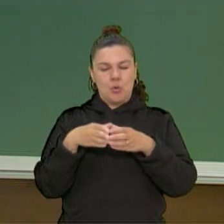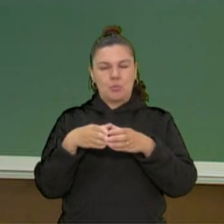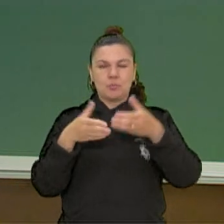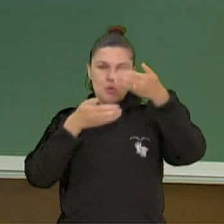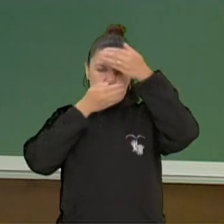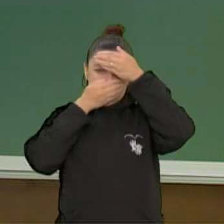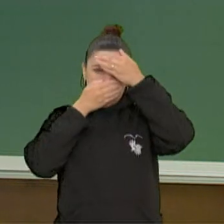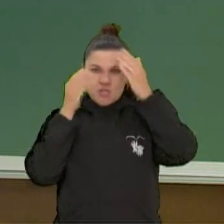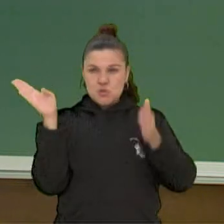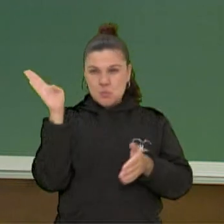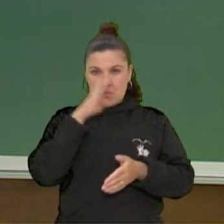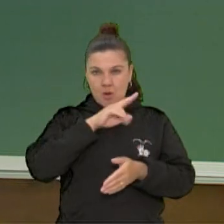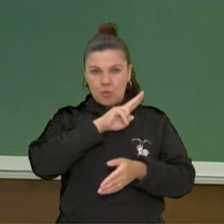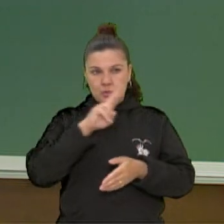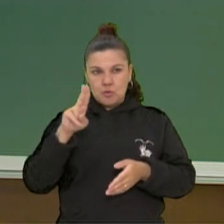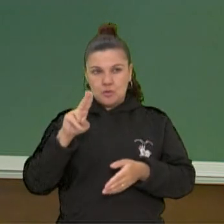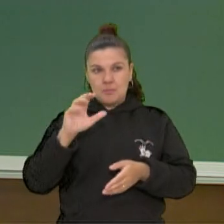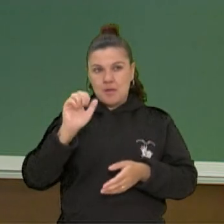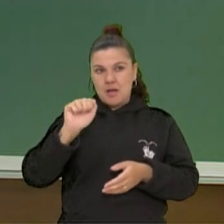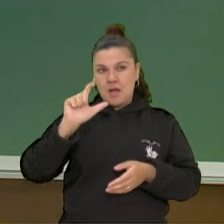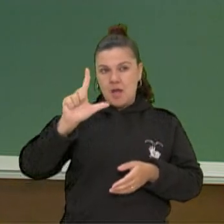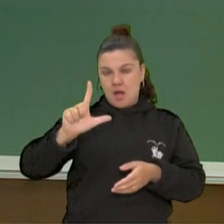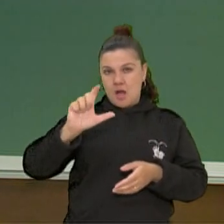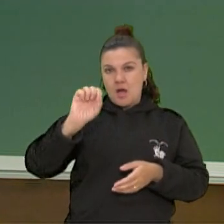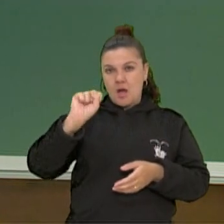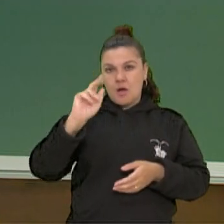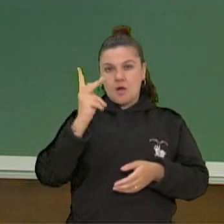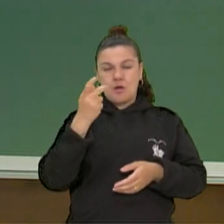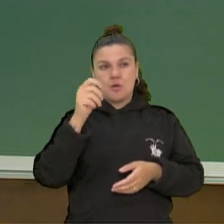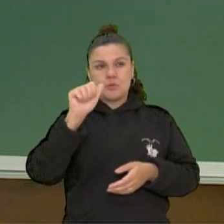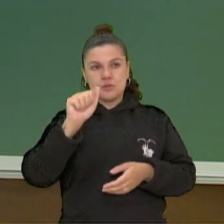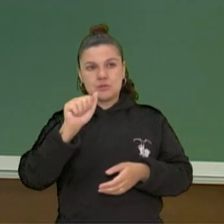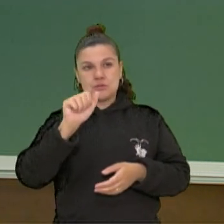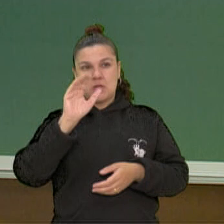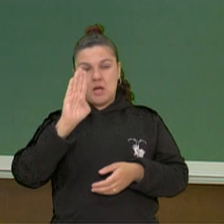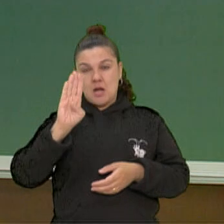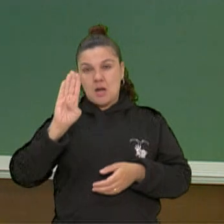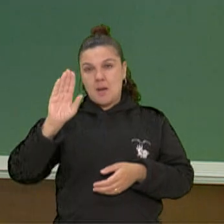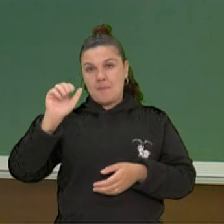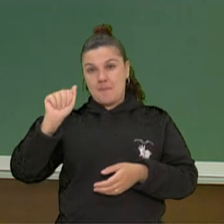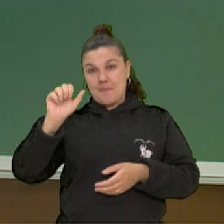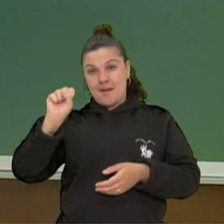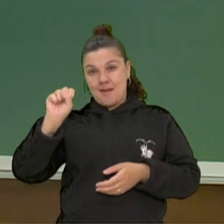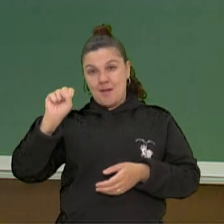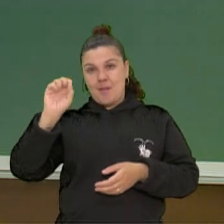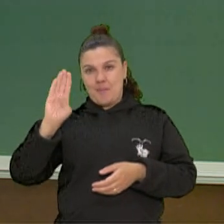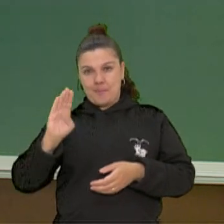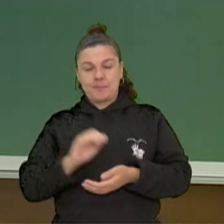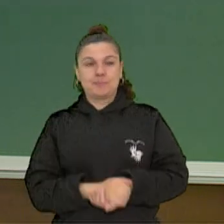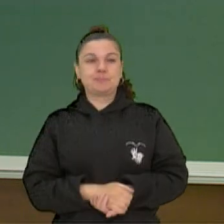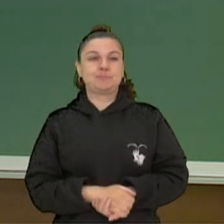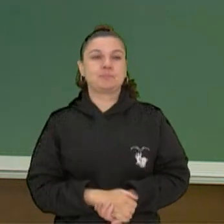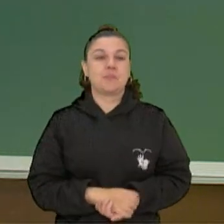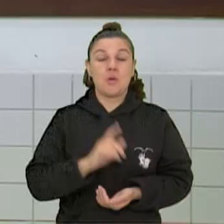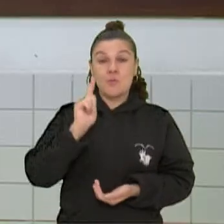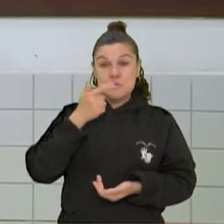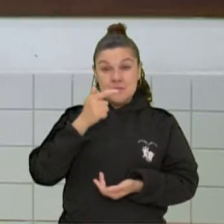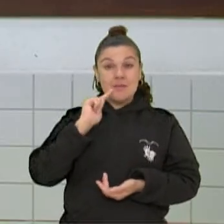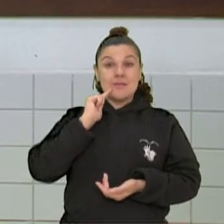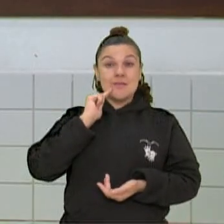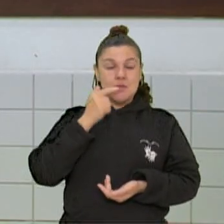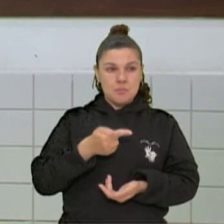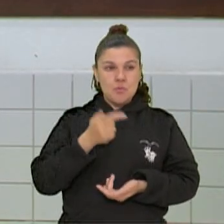aterrorizada pelo grupo extremista, o Al-Shabaab, que tem um núcleo lá, né? Cerca de 7 mil refugiados cruzaram